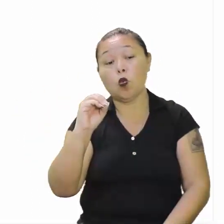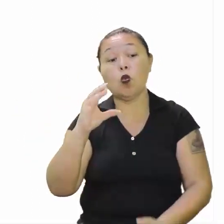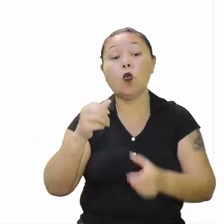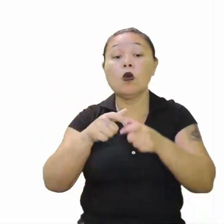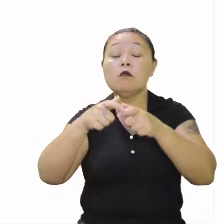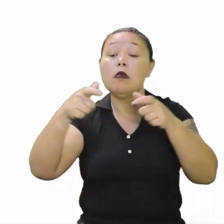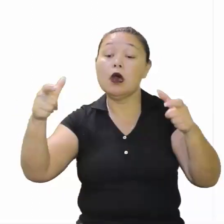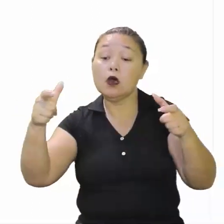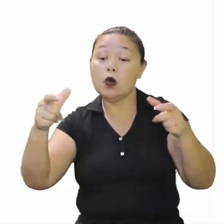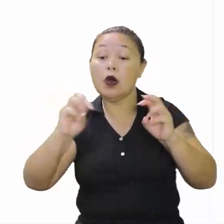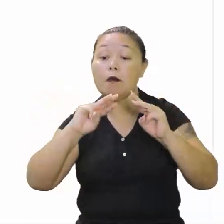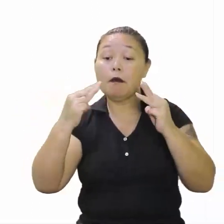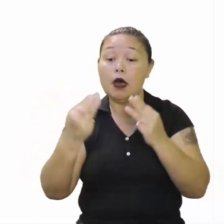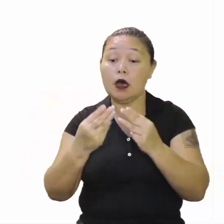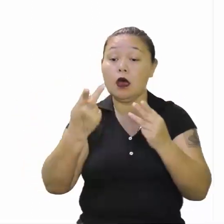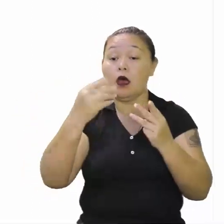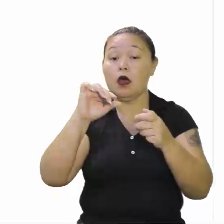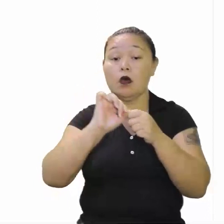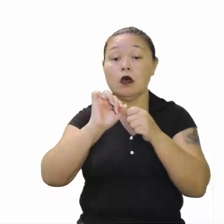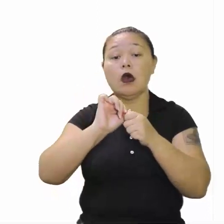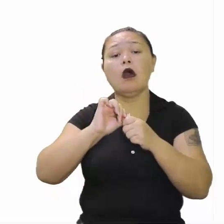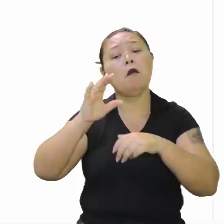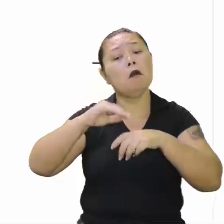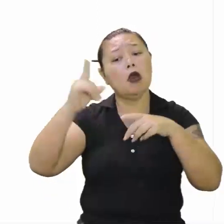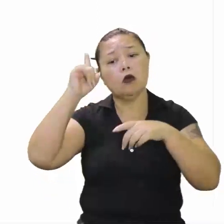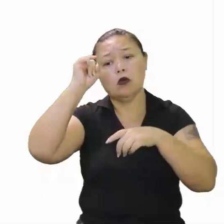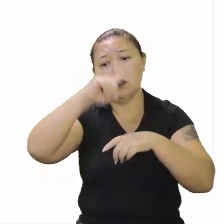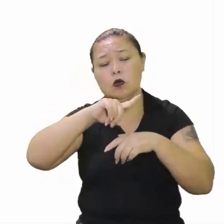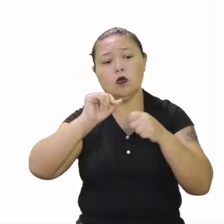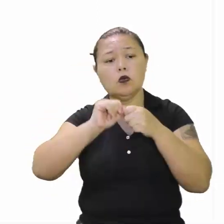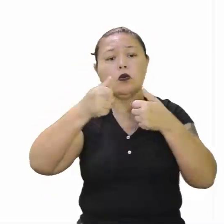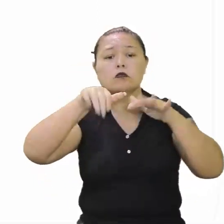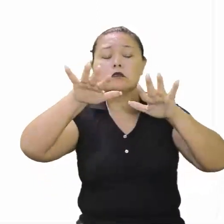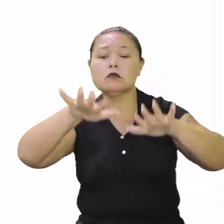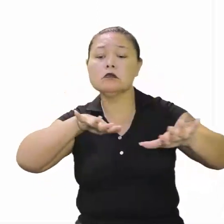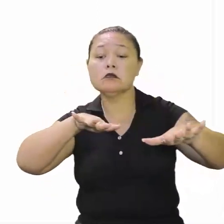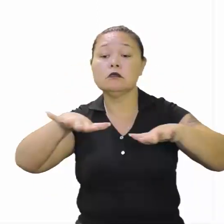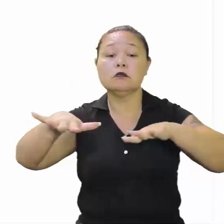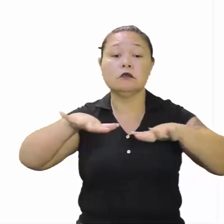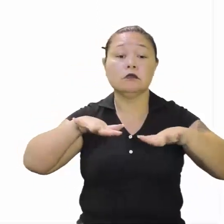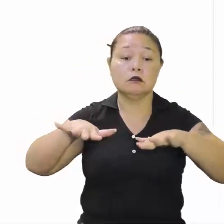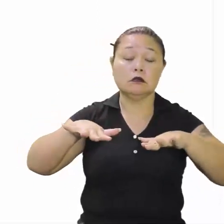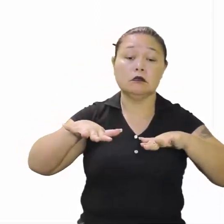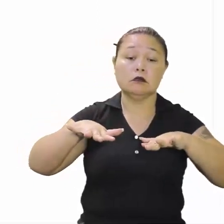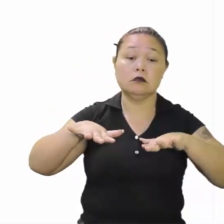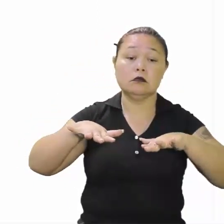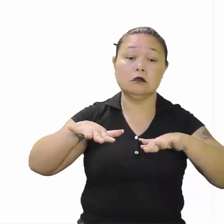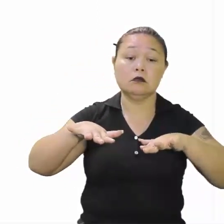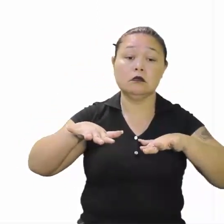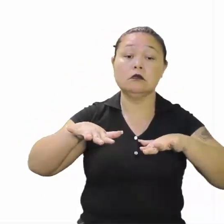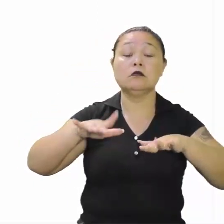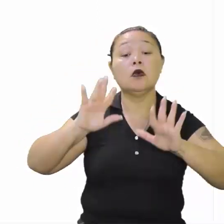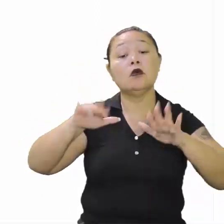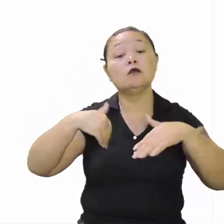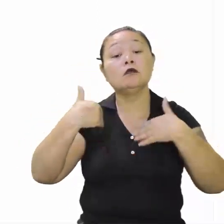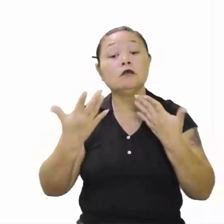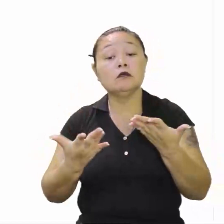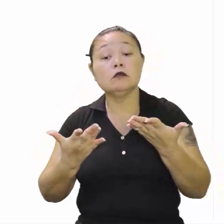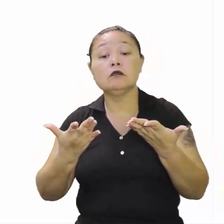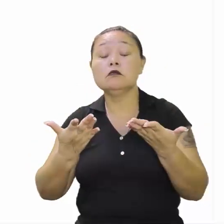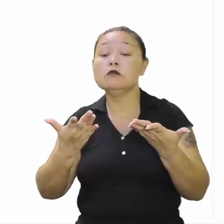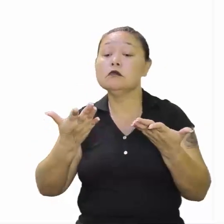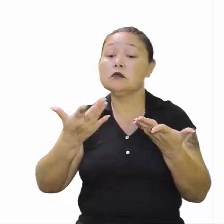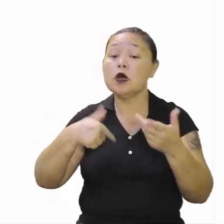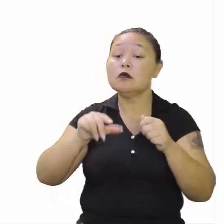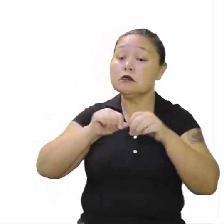corpo, maior é a dificuldade de colocar esse corpo em movimento. Ou, de uma vez,